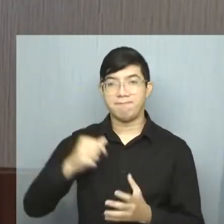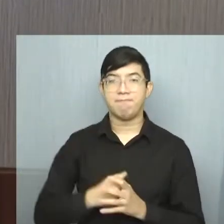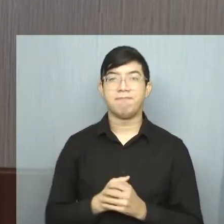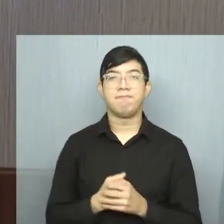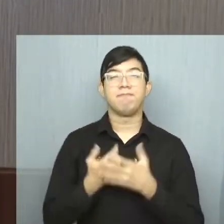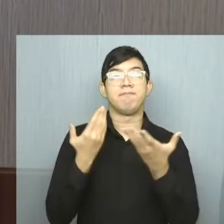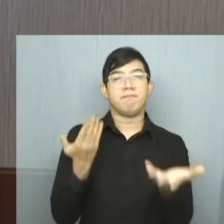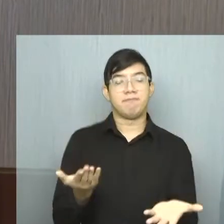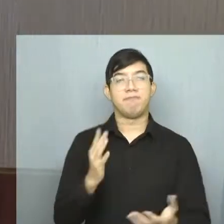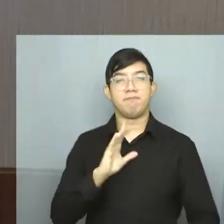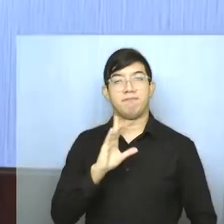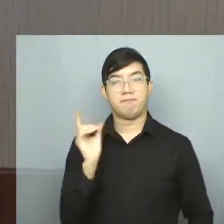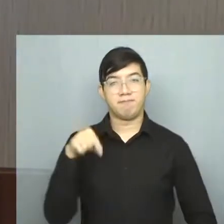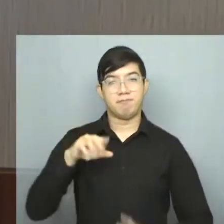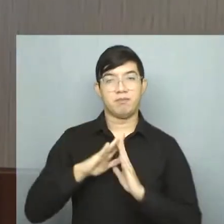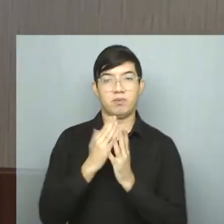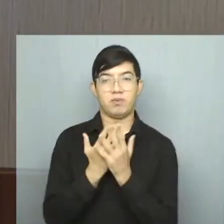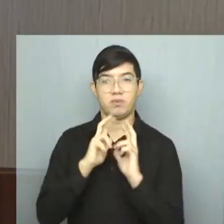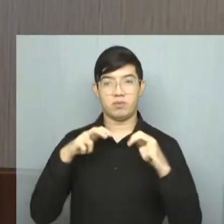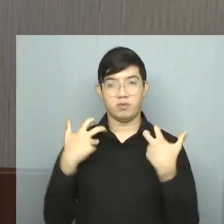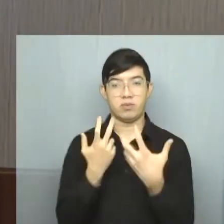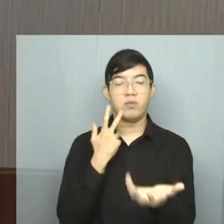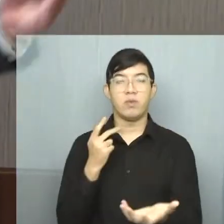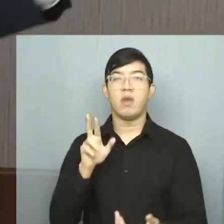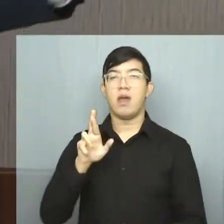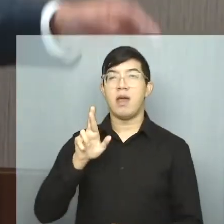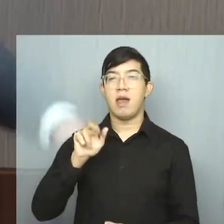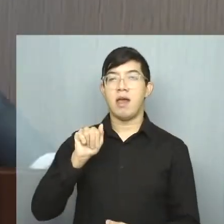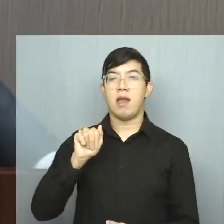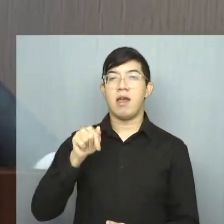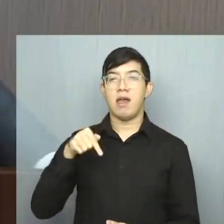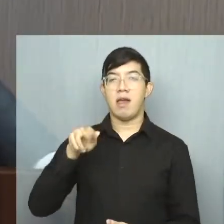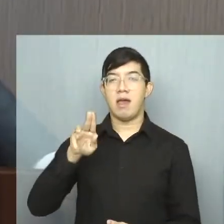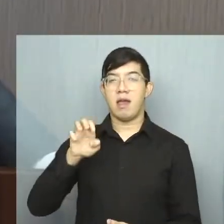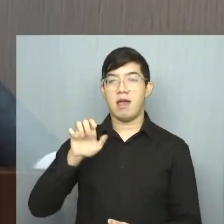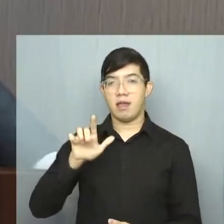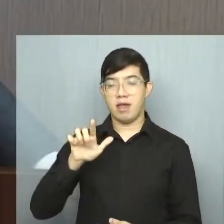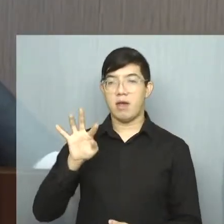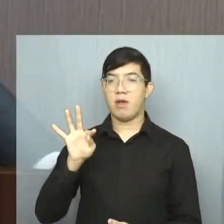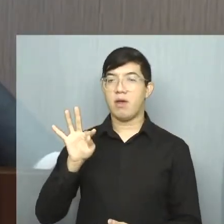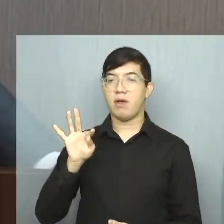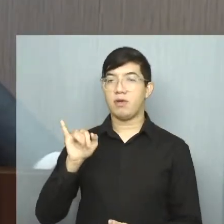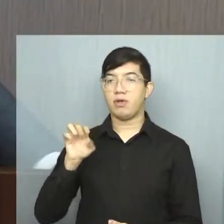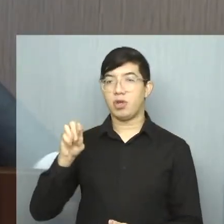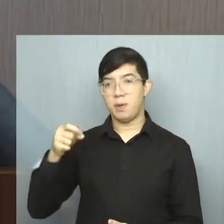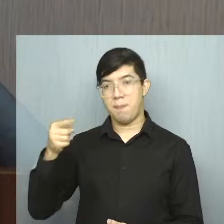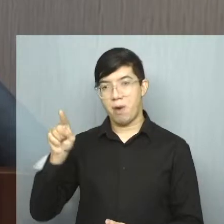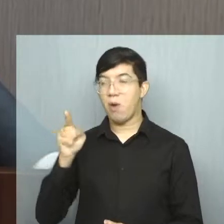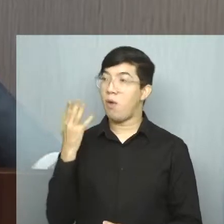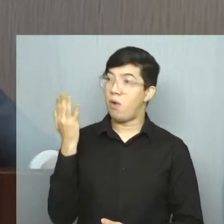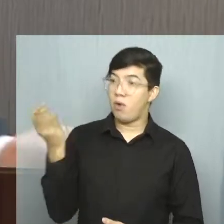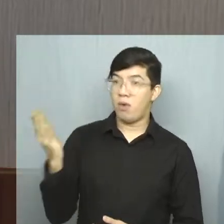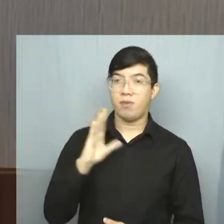da Escola do Parlamento, Raquel Timbó, ela que vai coordenar a nossa escola.